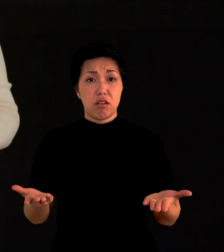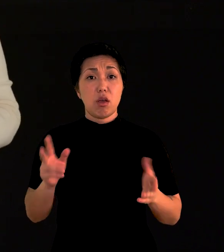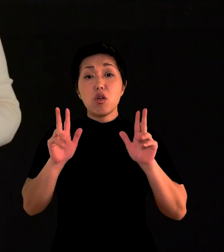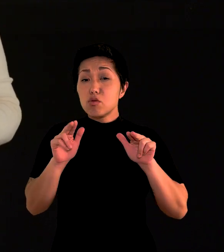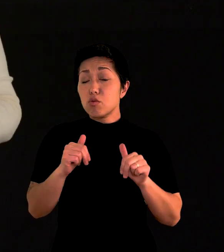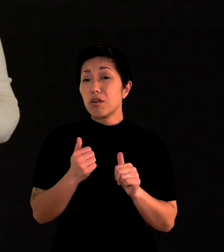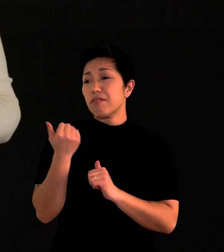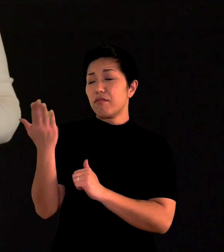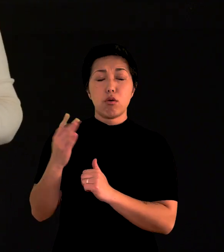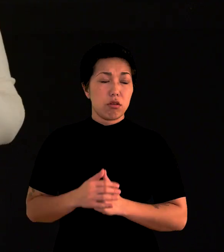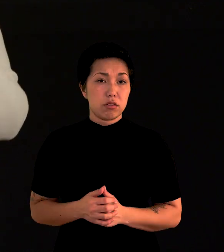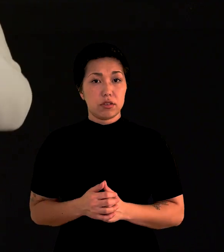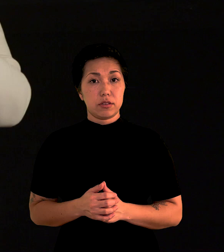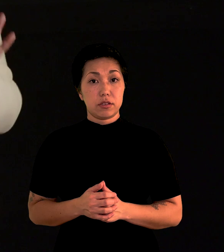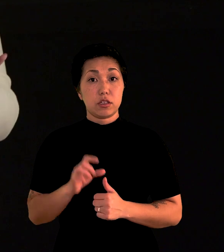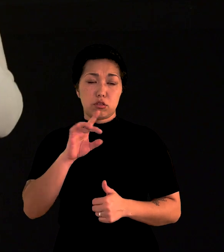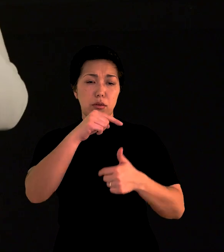território. Então, assim,